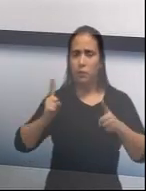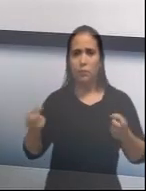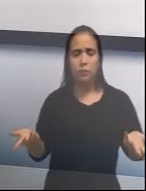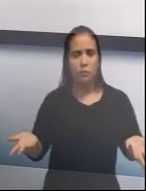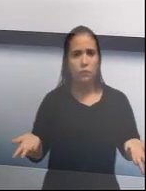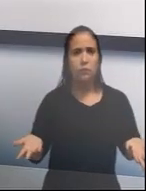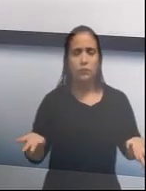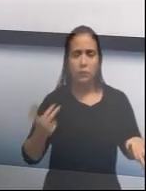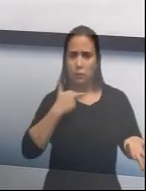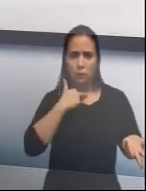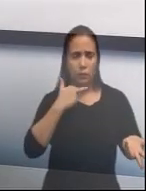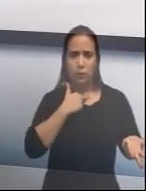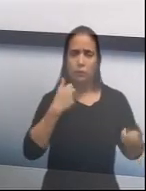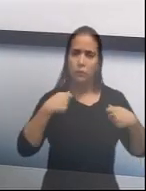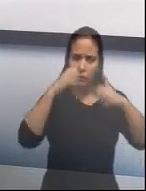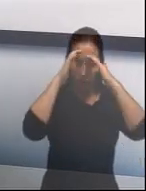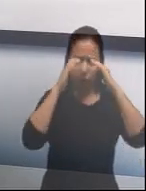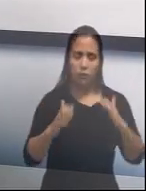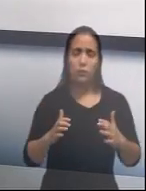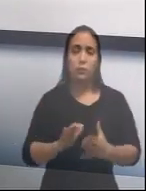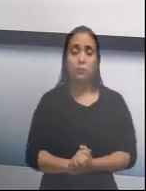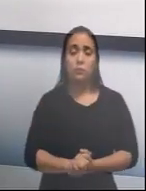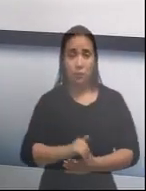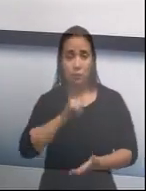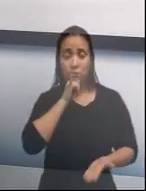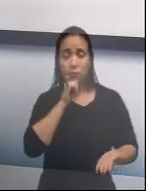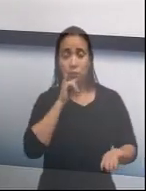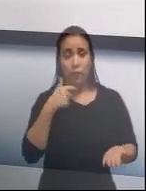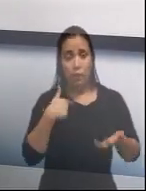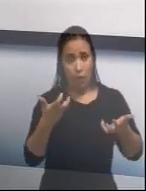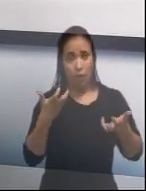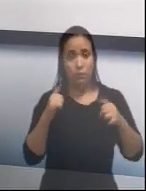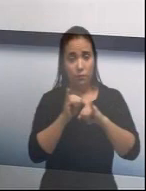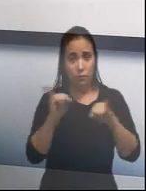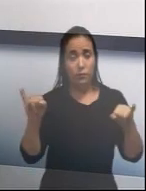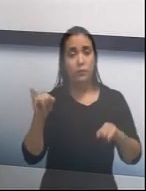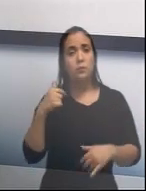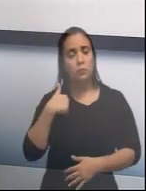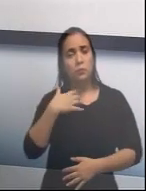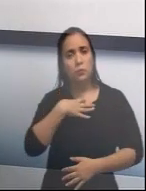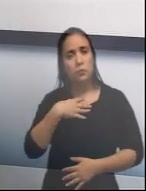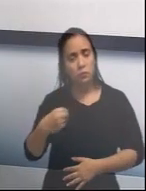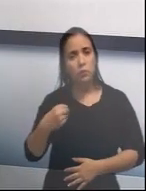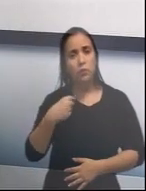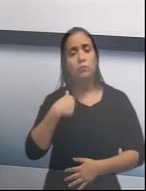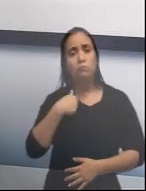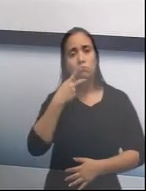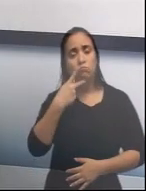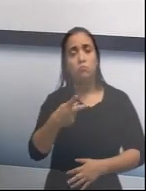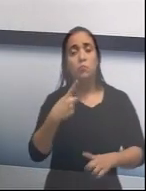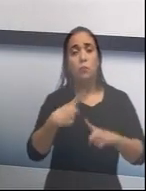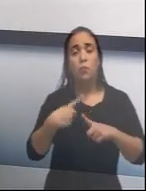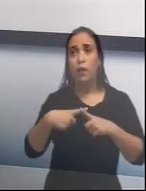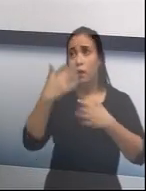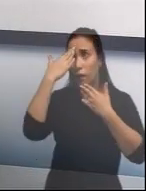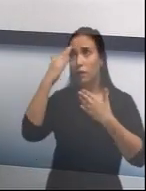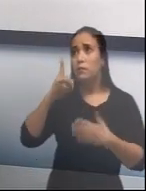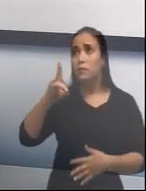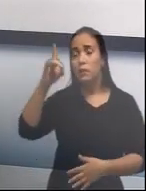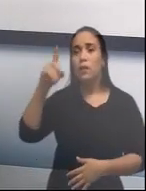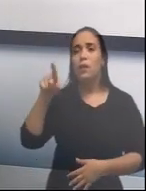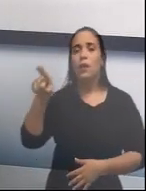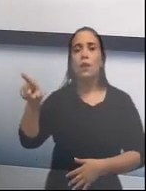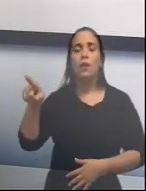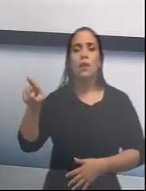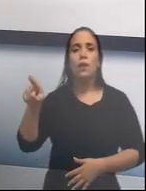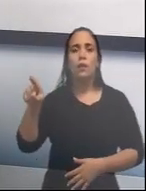dúvida. Acima de tudo. Sem dúvida. Por exemplo, eu quero aqui enaltecer meu filho, porque ele, graças a Deus, ele foi uma